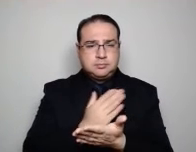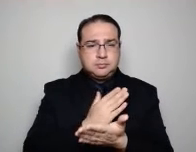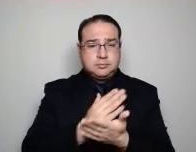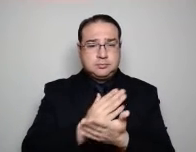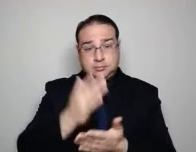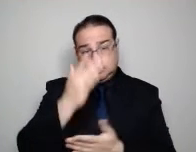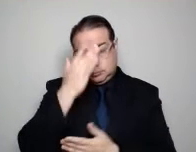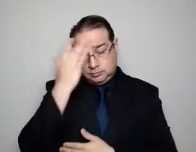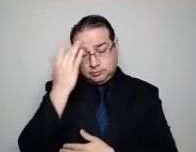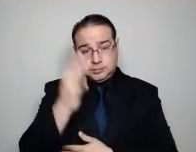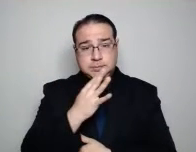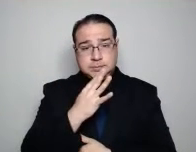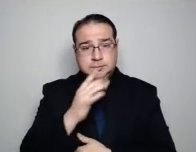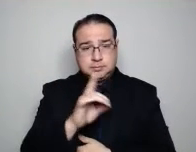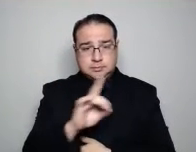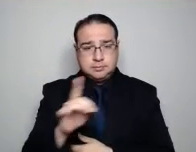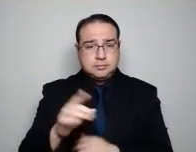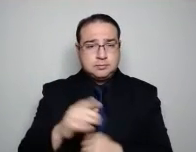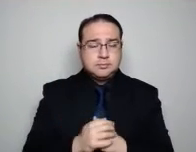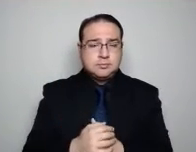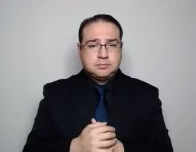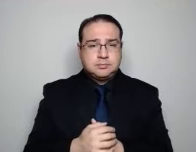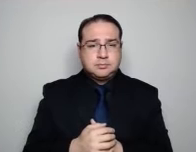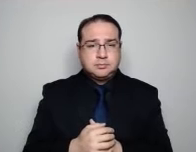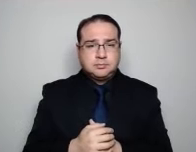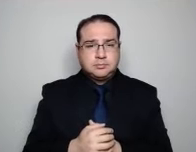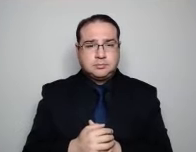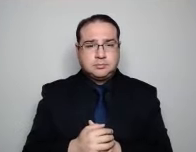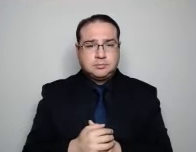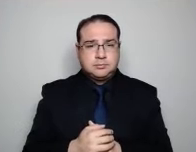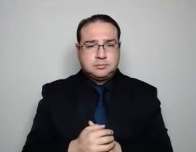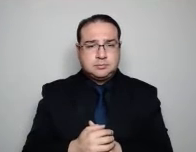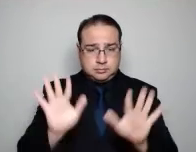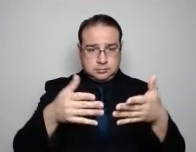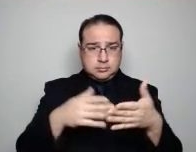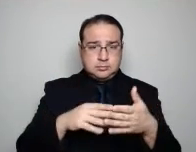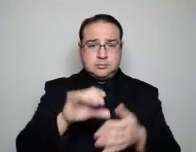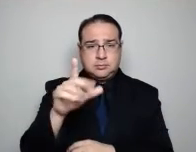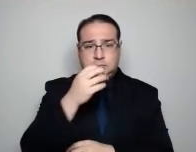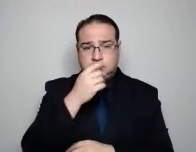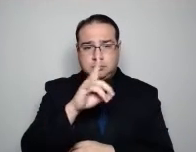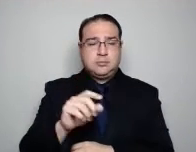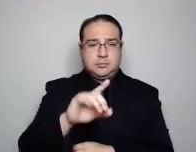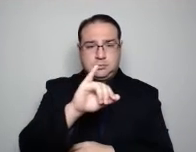e a finalidade da sustentação oral. Bom dia, desembargadora Zeneide, muito bem-vinda.